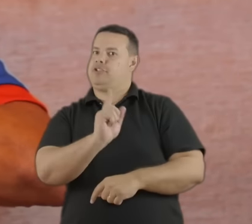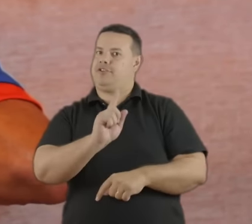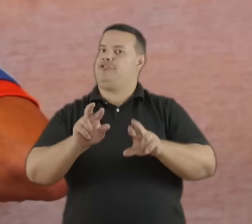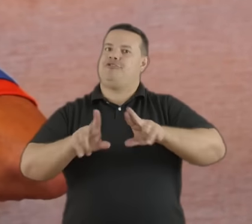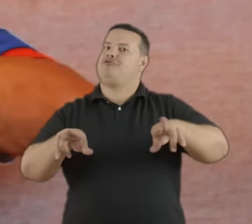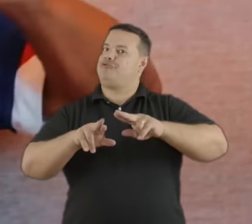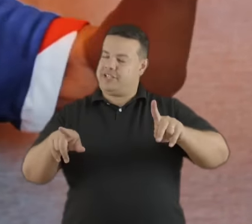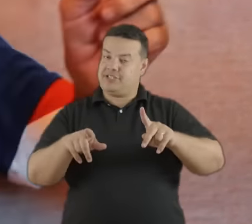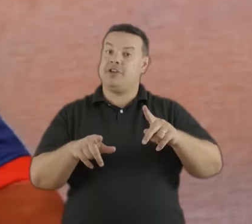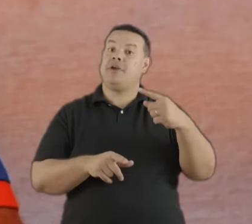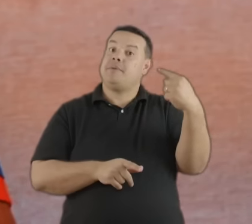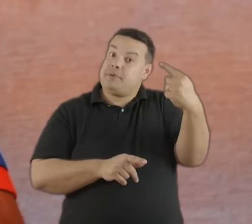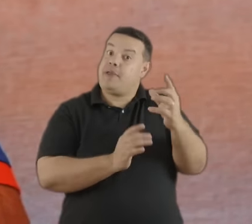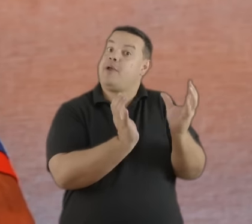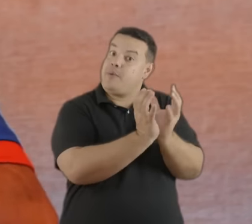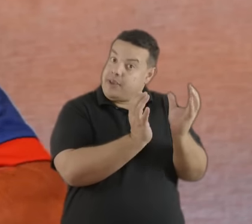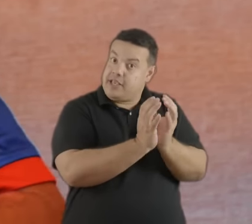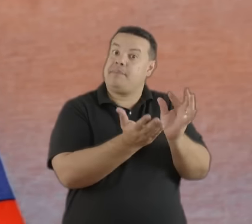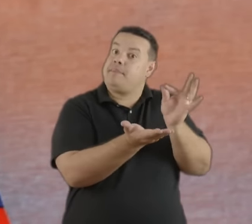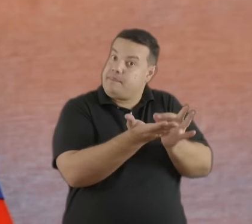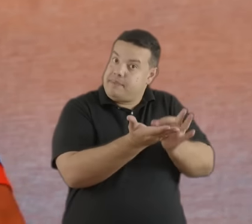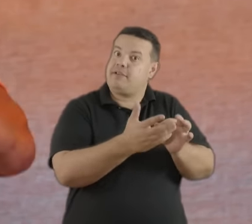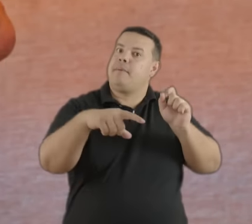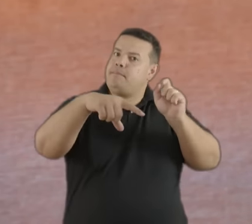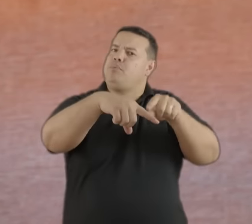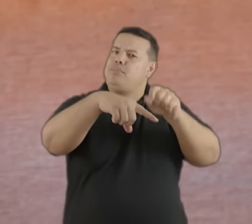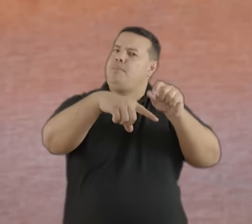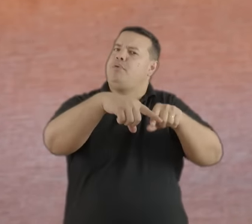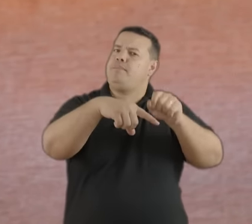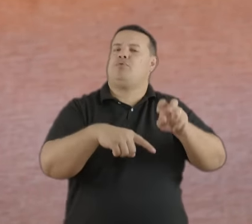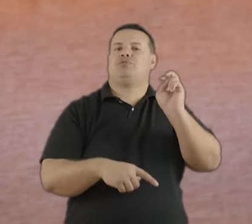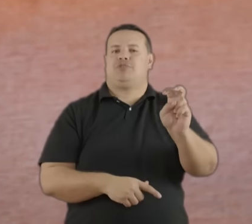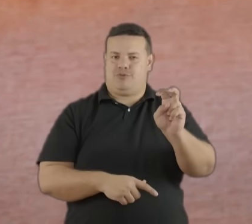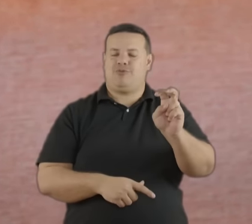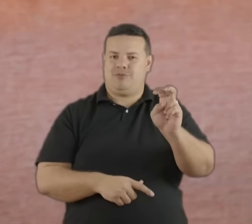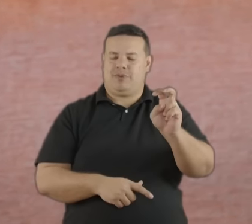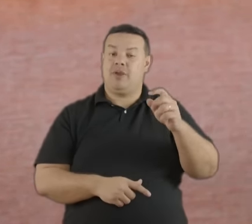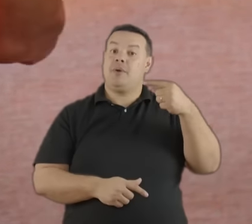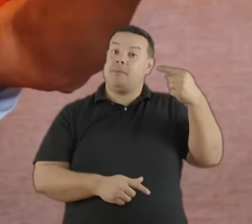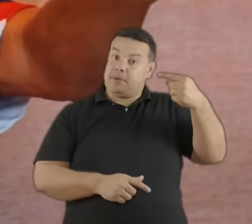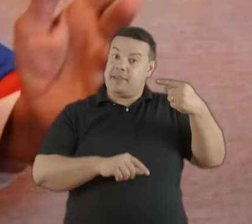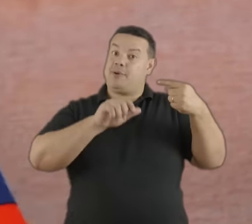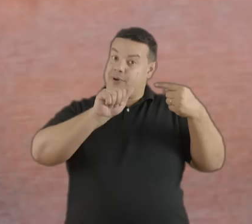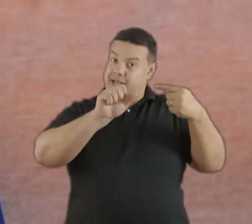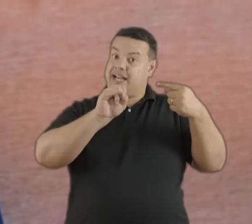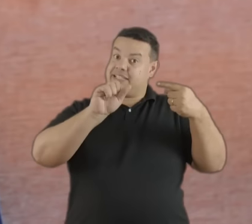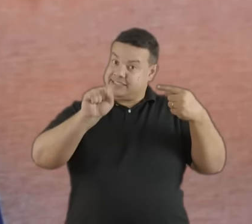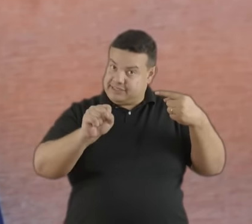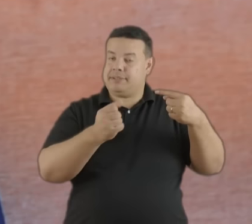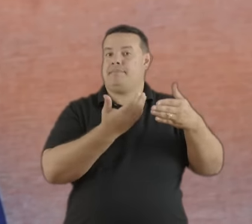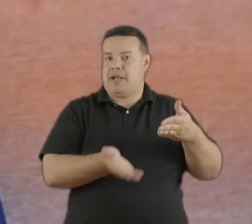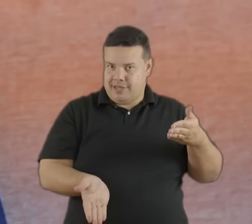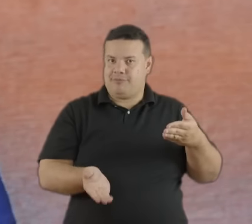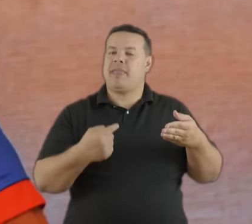alternado, um de um time de outro. Primeiro time batia todos completos, nós batemos 5. Assis perdeu o primeiro,